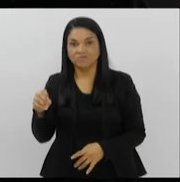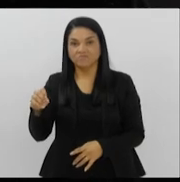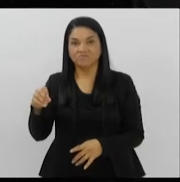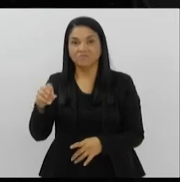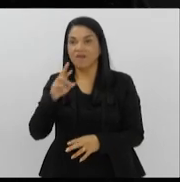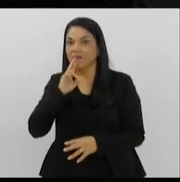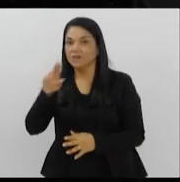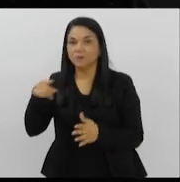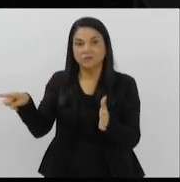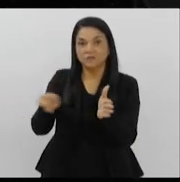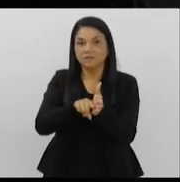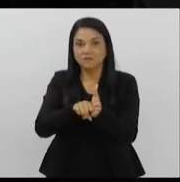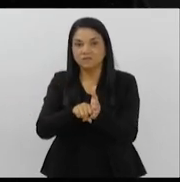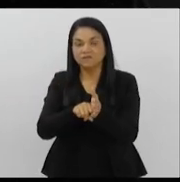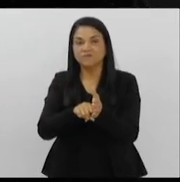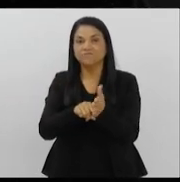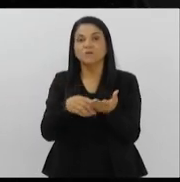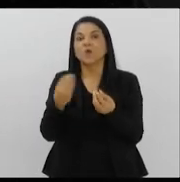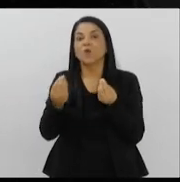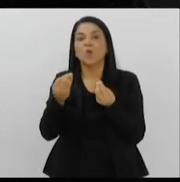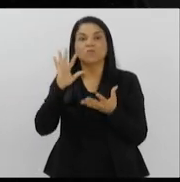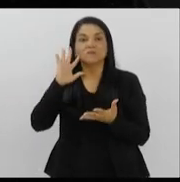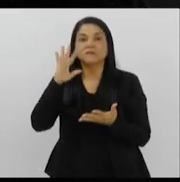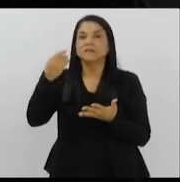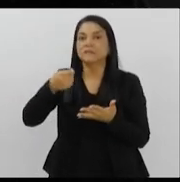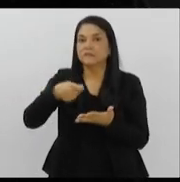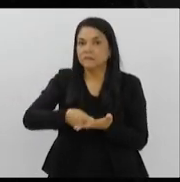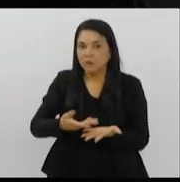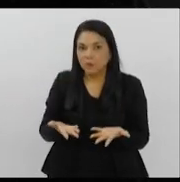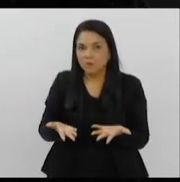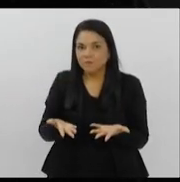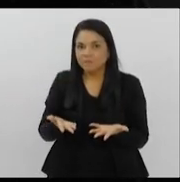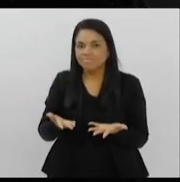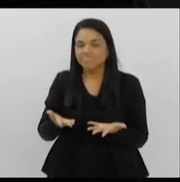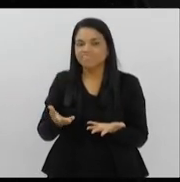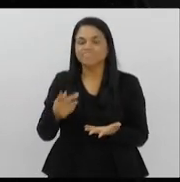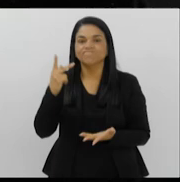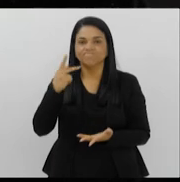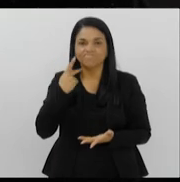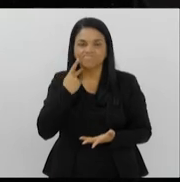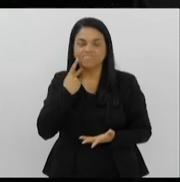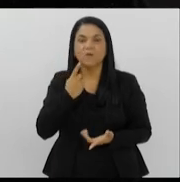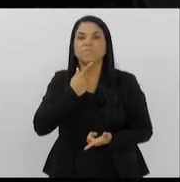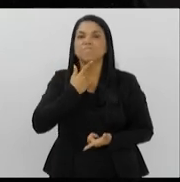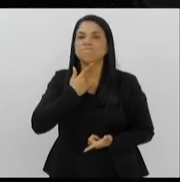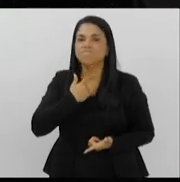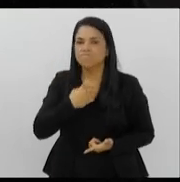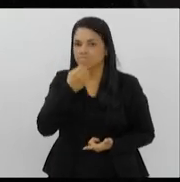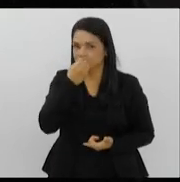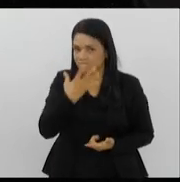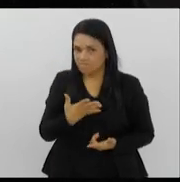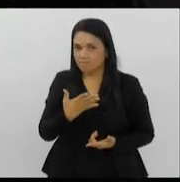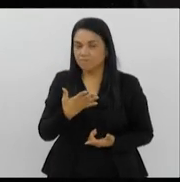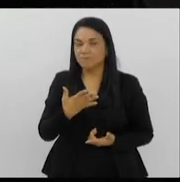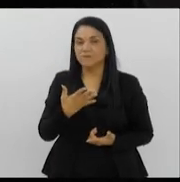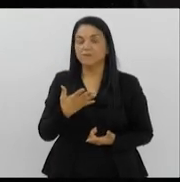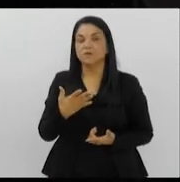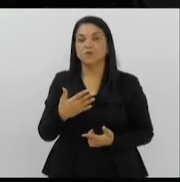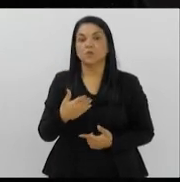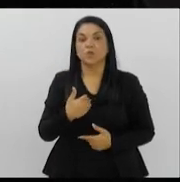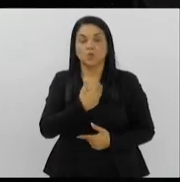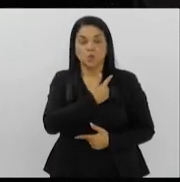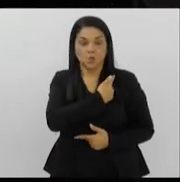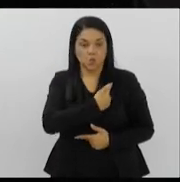tribunais. Mas que ela teria a maior boa vontade, e que o próprio governador já